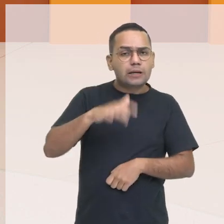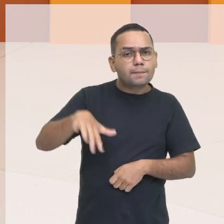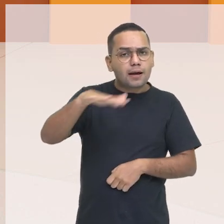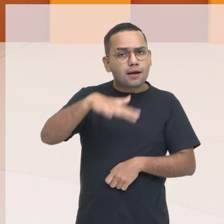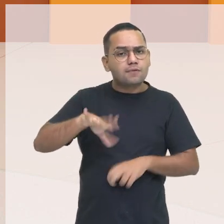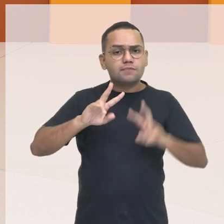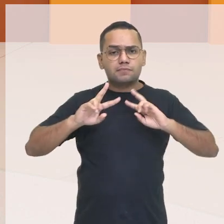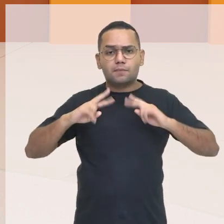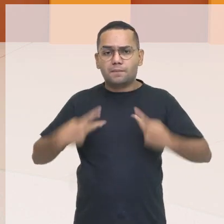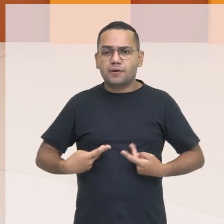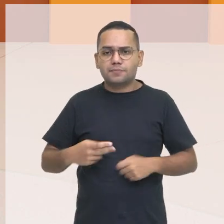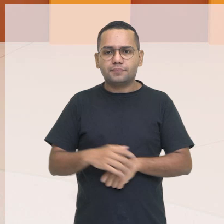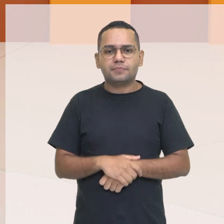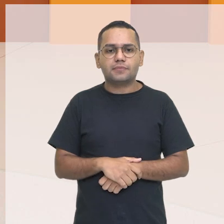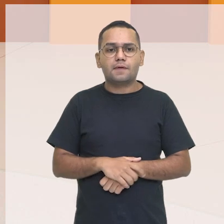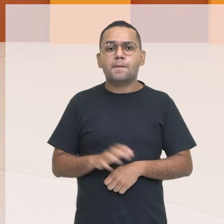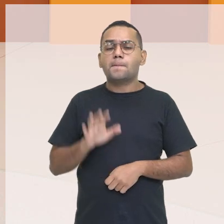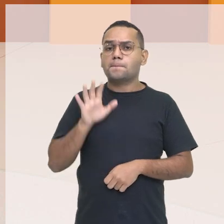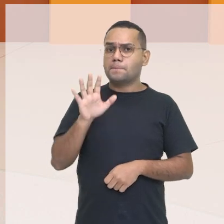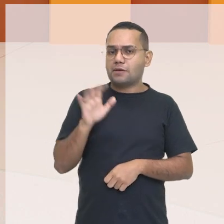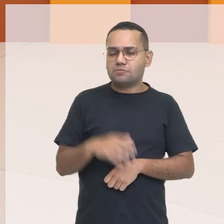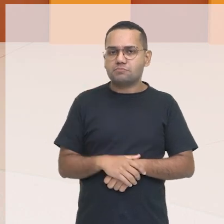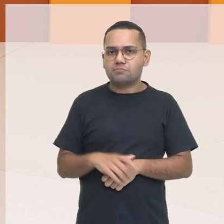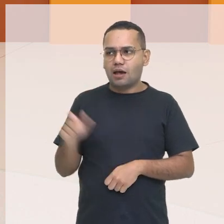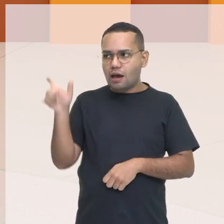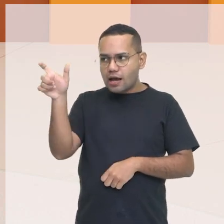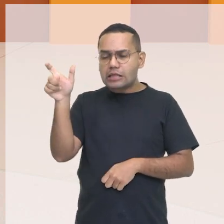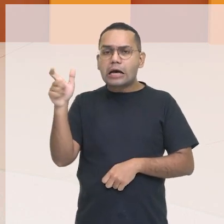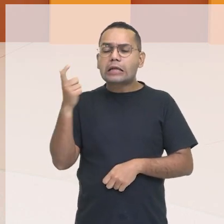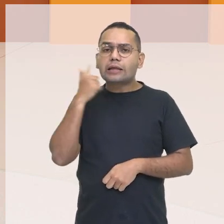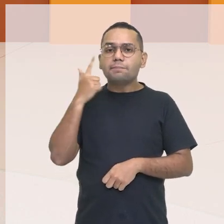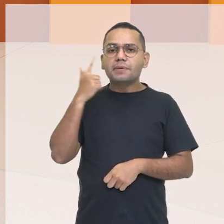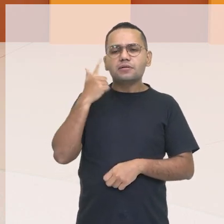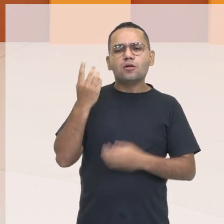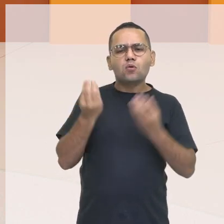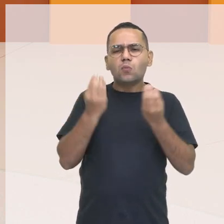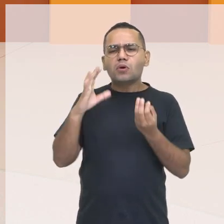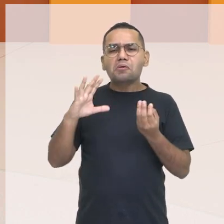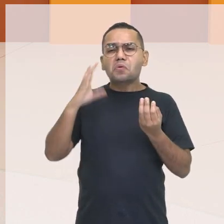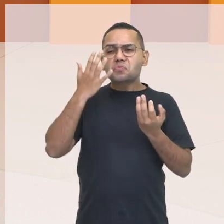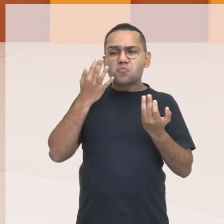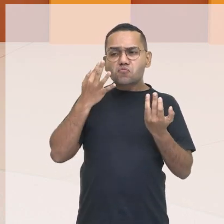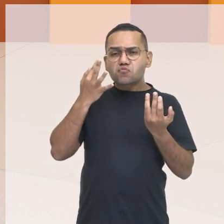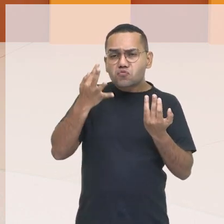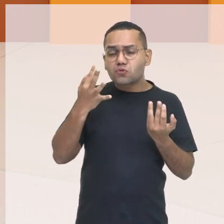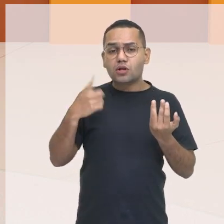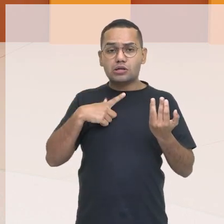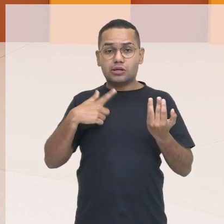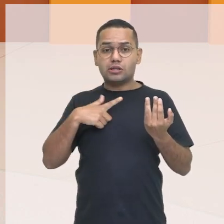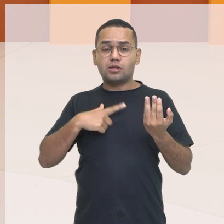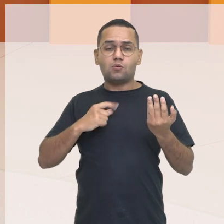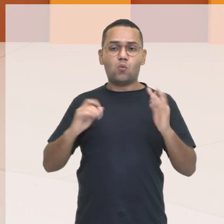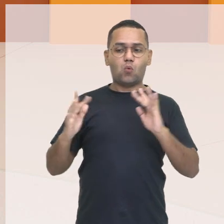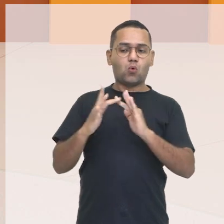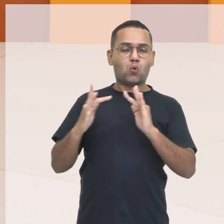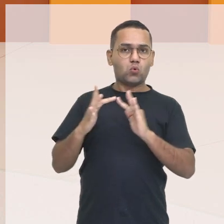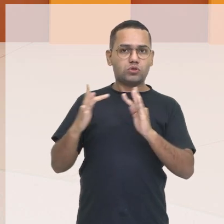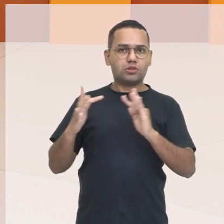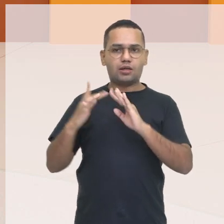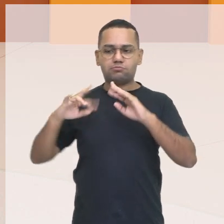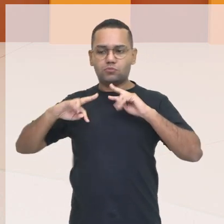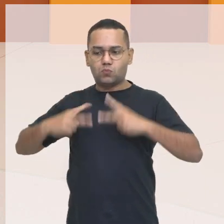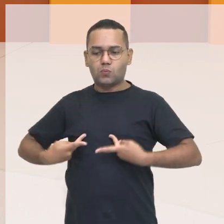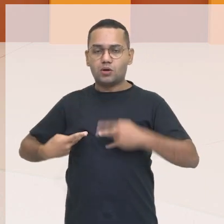já está de olho como é que vem aí, como é que vai ser essa relação, né, do ser humano com a inteligência